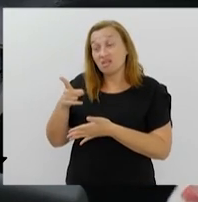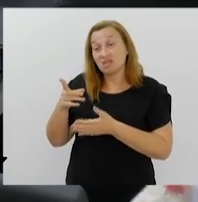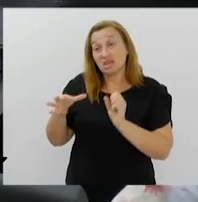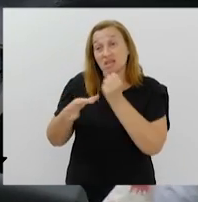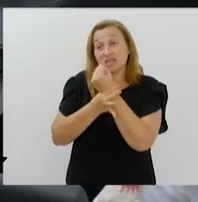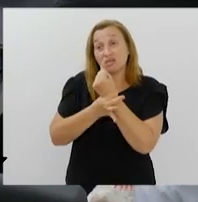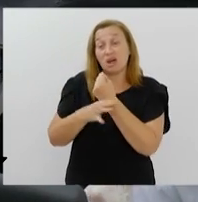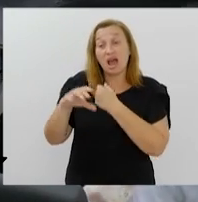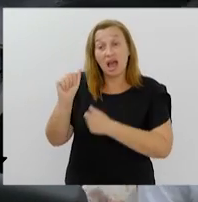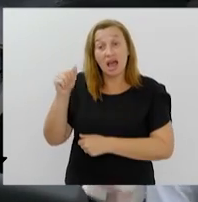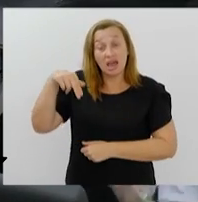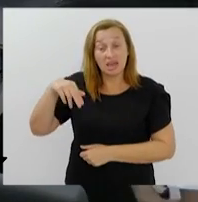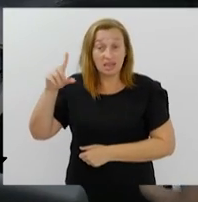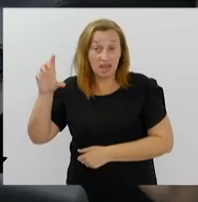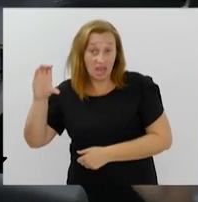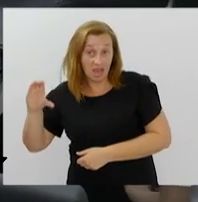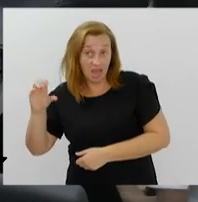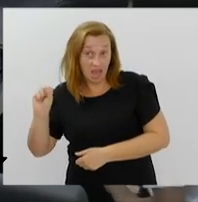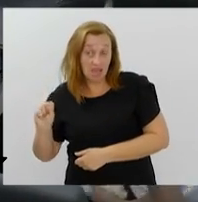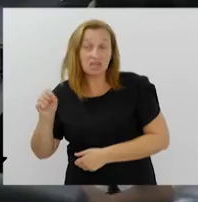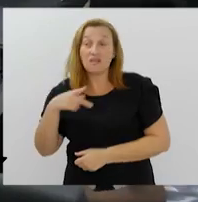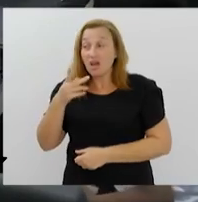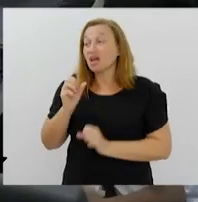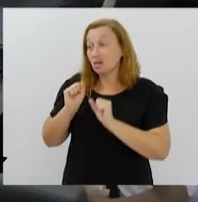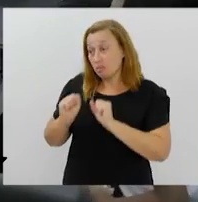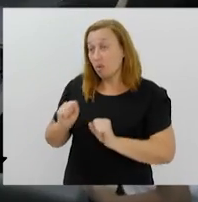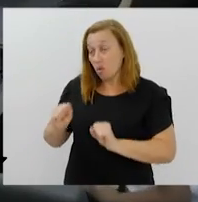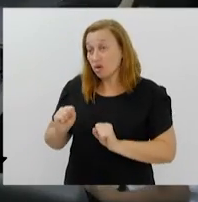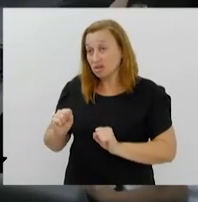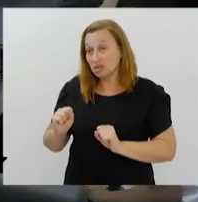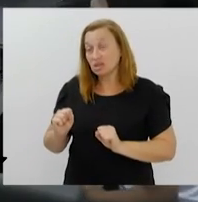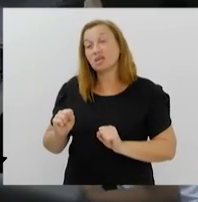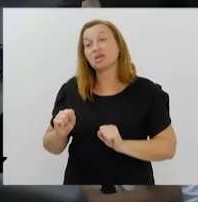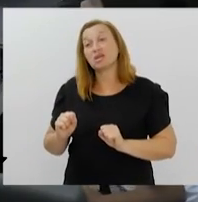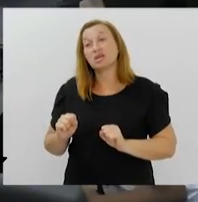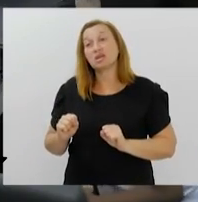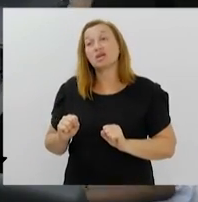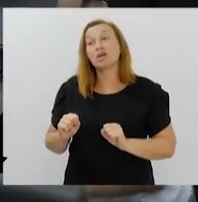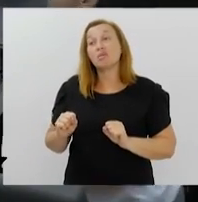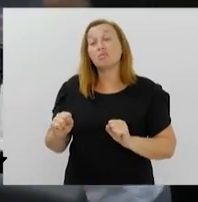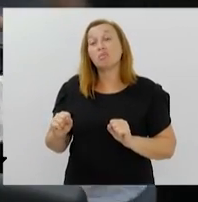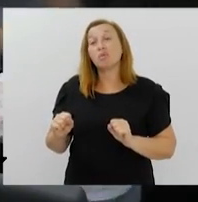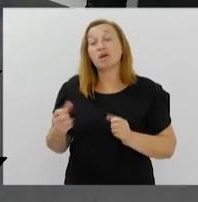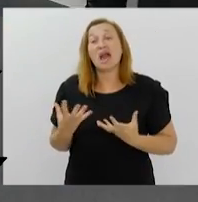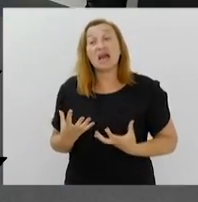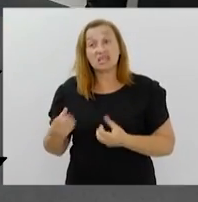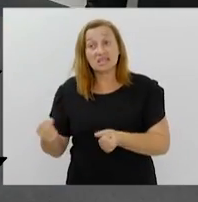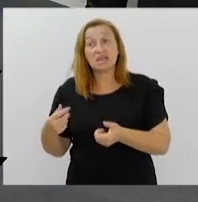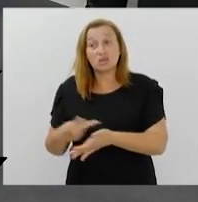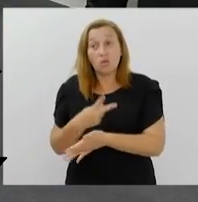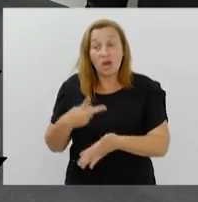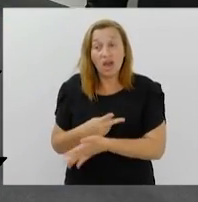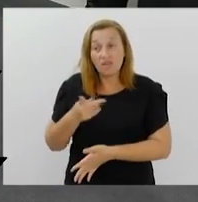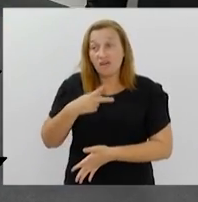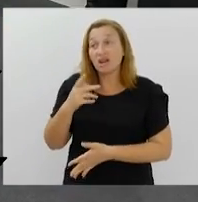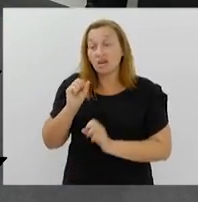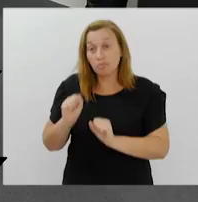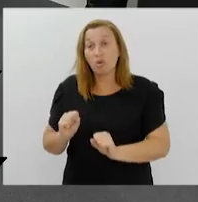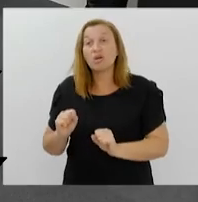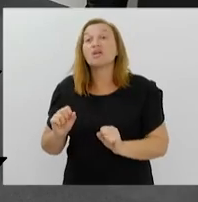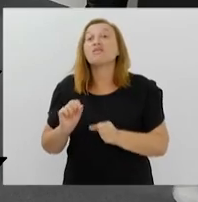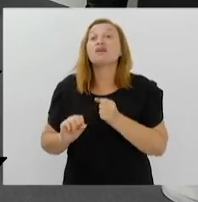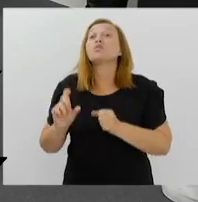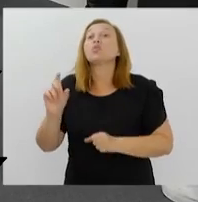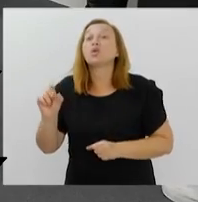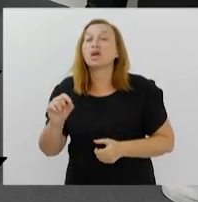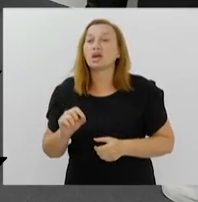NS vai lá diz que pode e É omissa nesse sentido porque é conivente vai lá e diz que pode e aí o que que faz